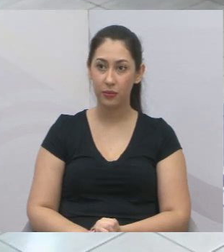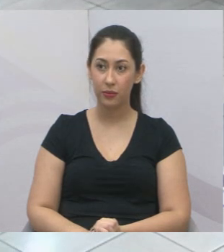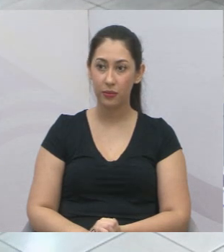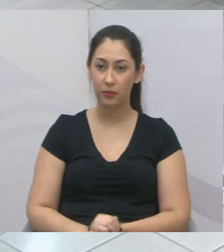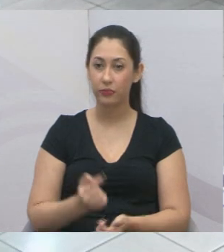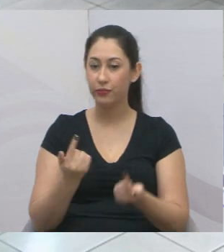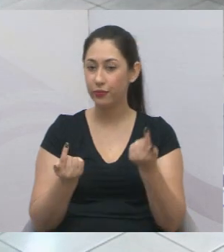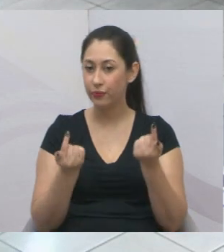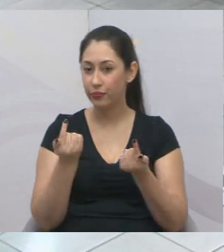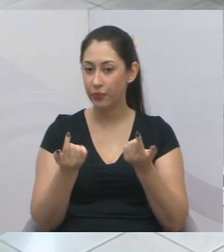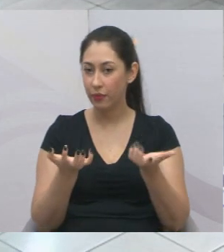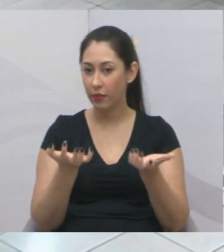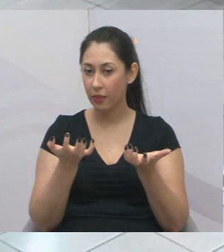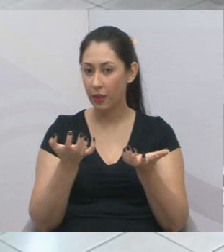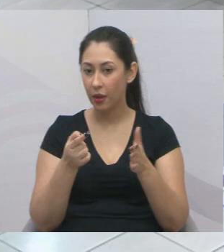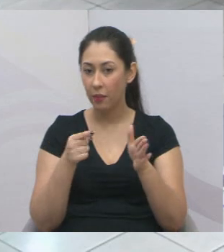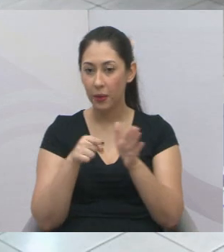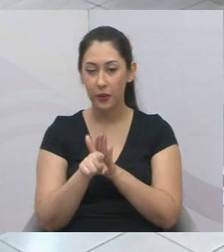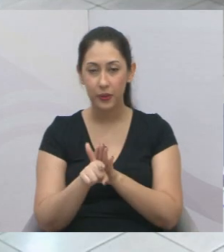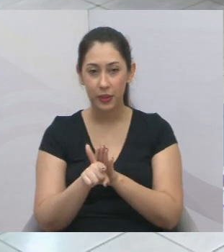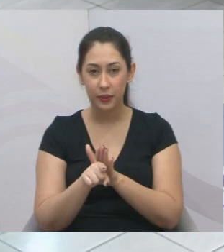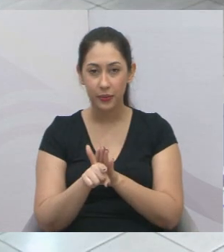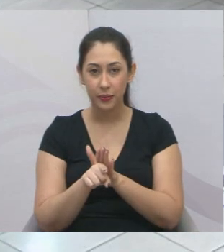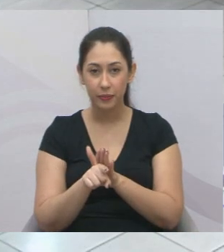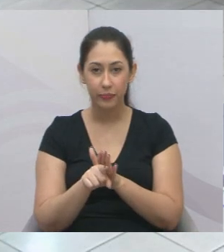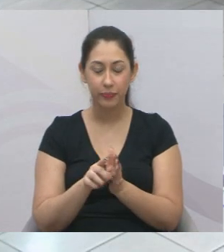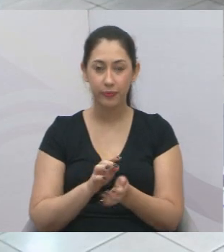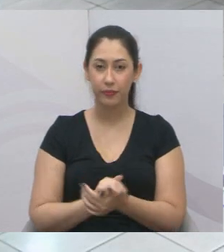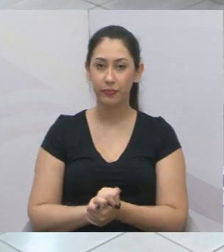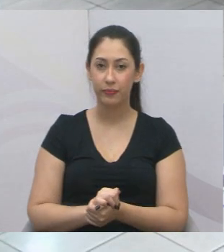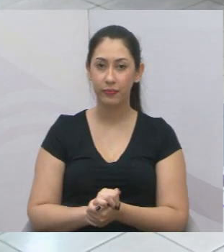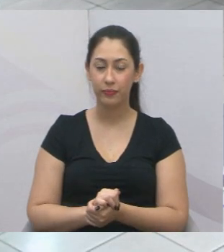Mais alguém gostaria de perguntar alguma coisa?